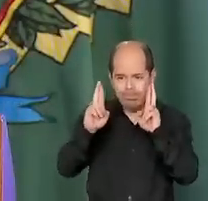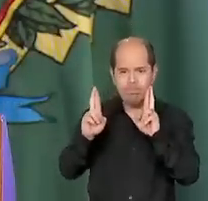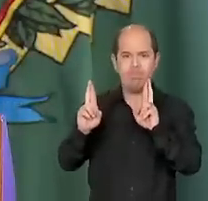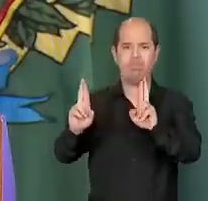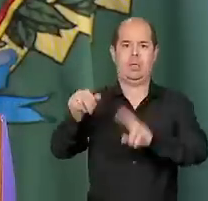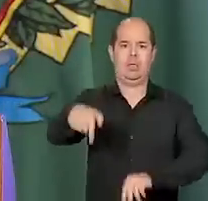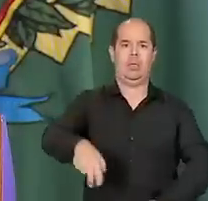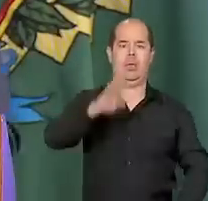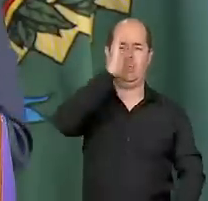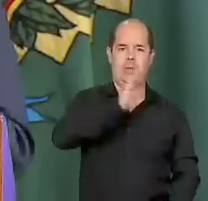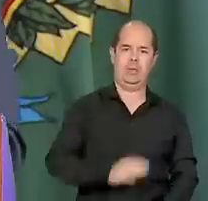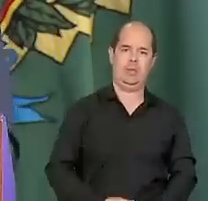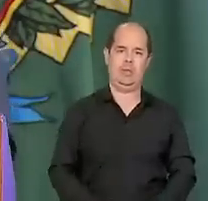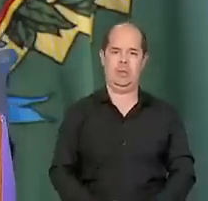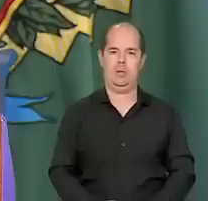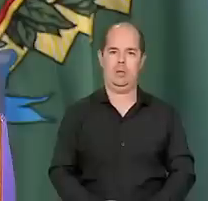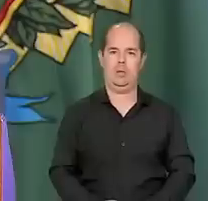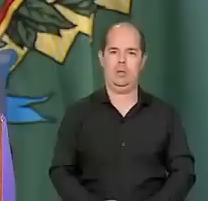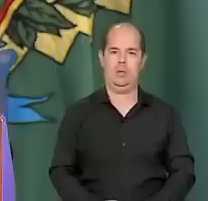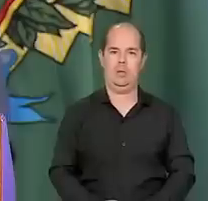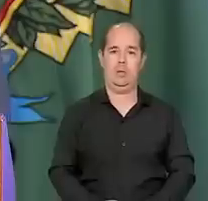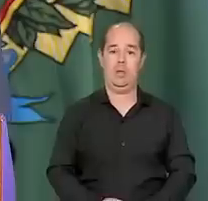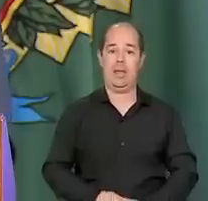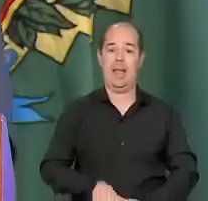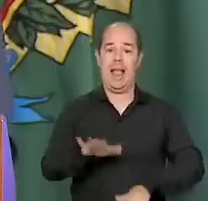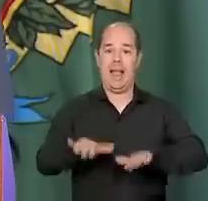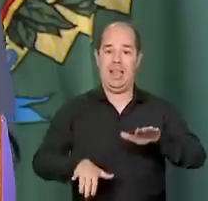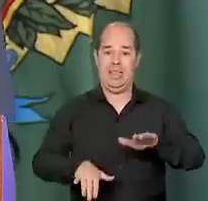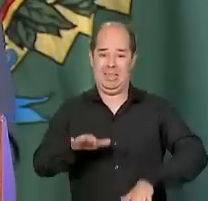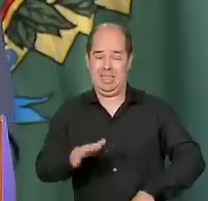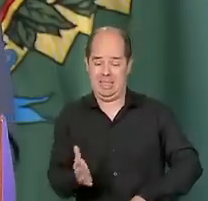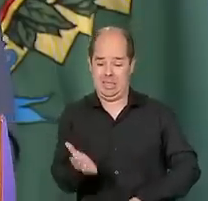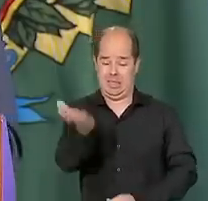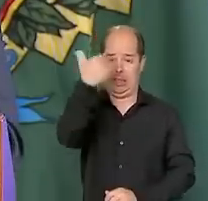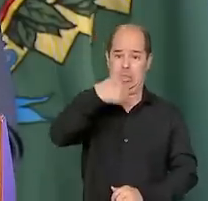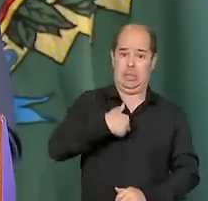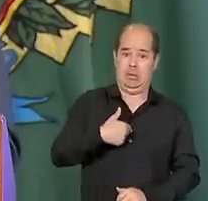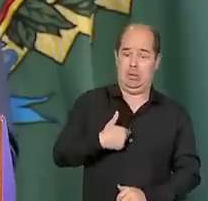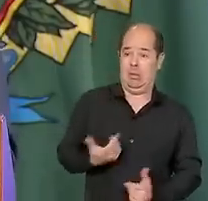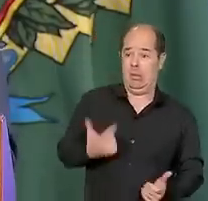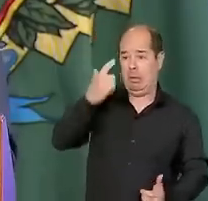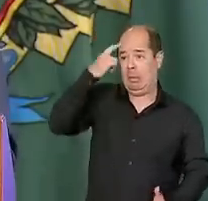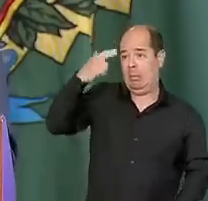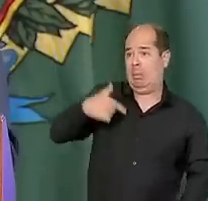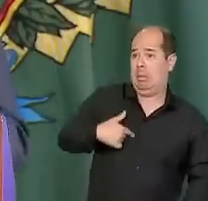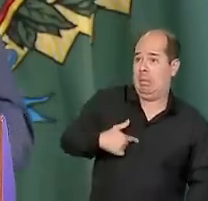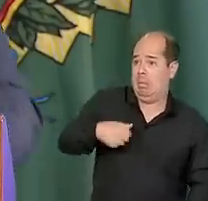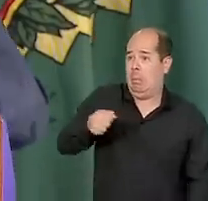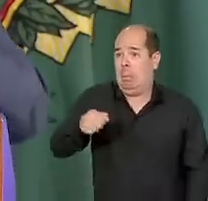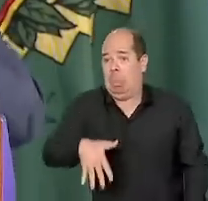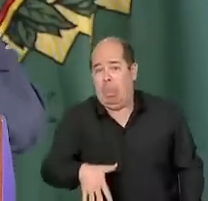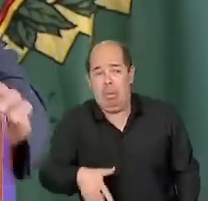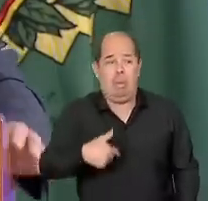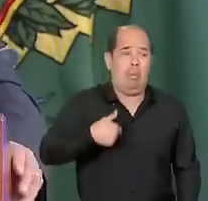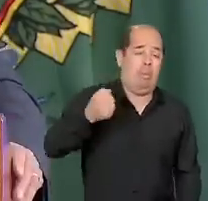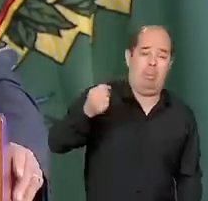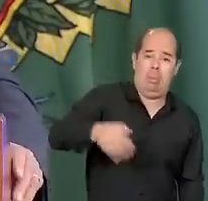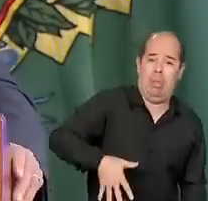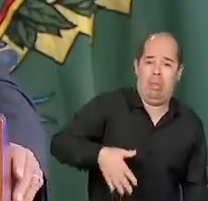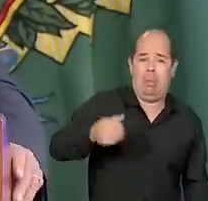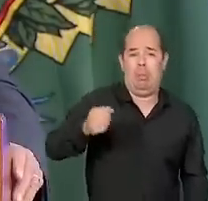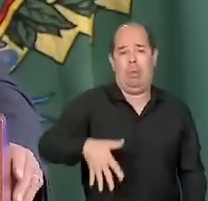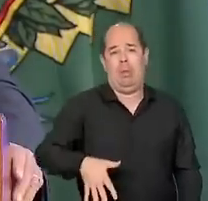porque muitas vezes o complexo de vira-lata fez com que o Brasil se apequenasse em muitos